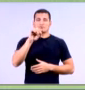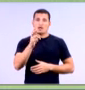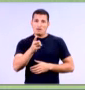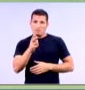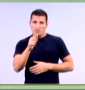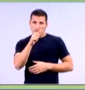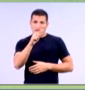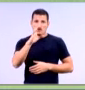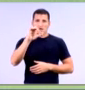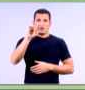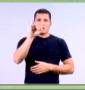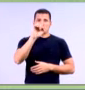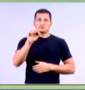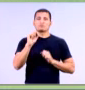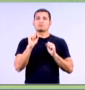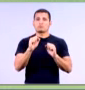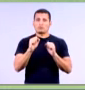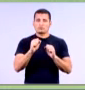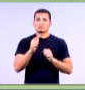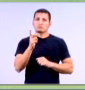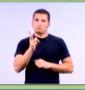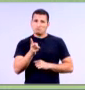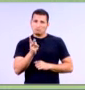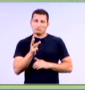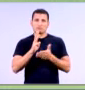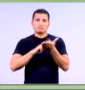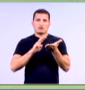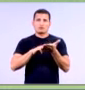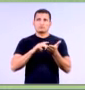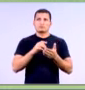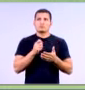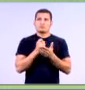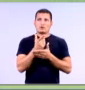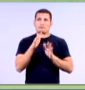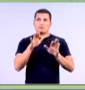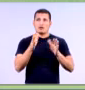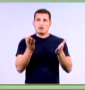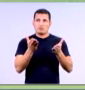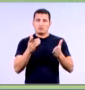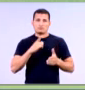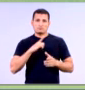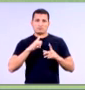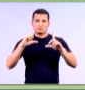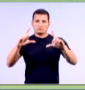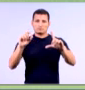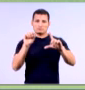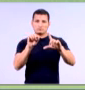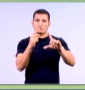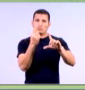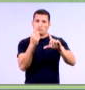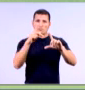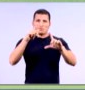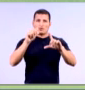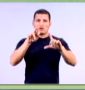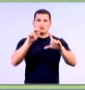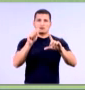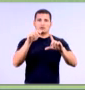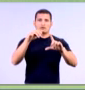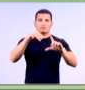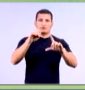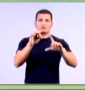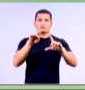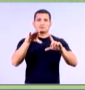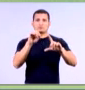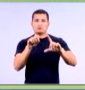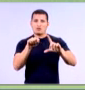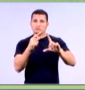mesmo método comprar, só que agora eu tenho um parâmetro. Esse aqui tinha 0. Agora aqui eu tenho um